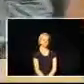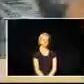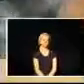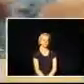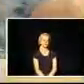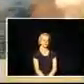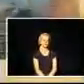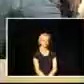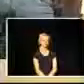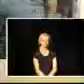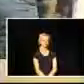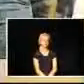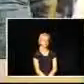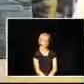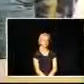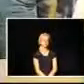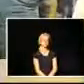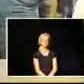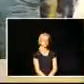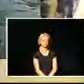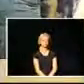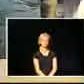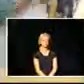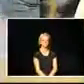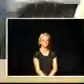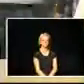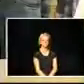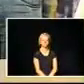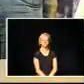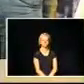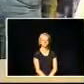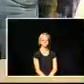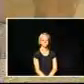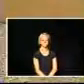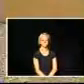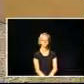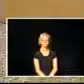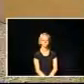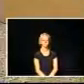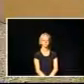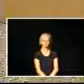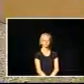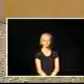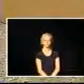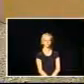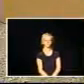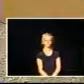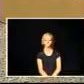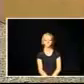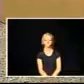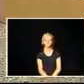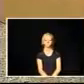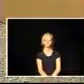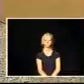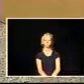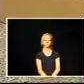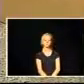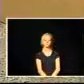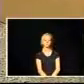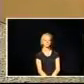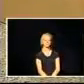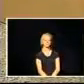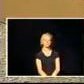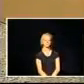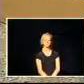vereador Douglas Carboni. Registrar também, senhor presidente, a importância que o senhor deu a esse projeto por ter colocado ele na pauta